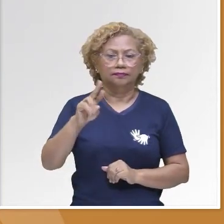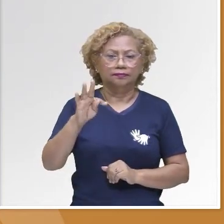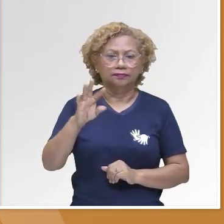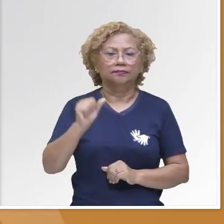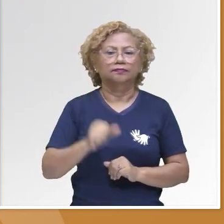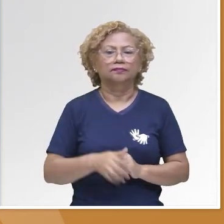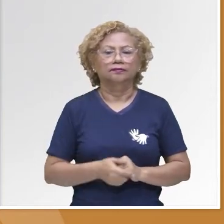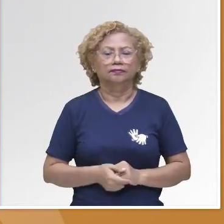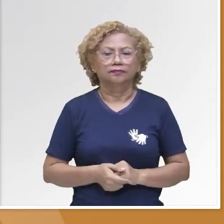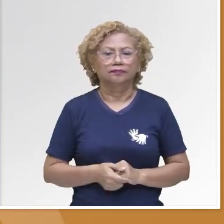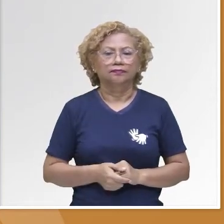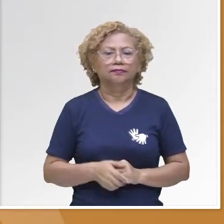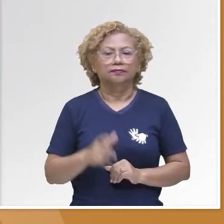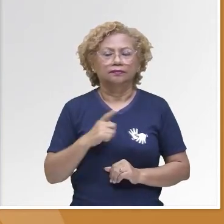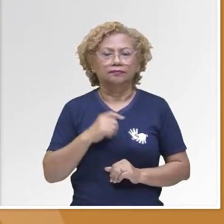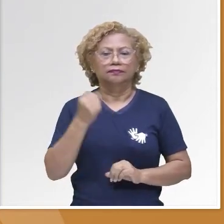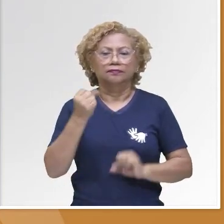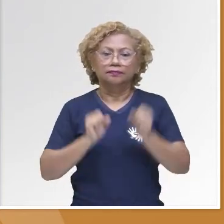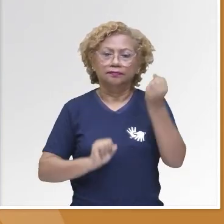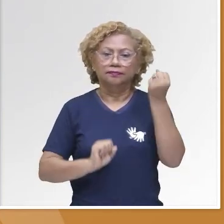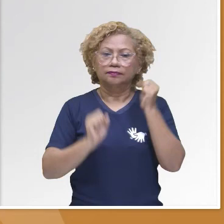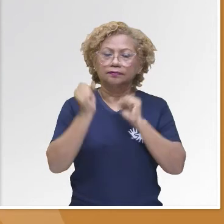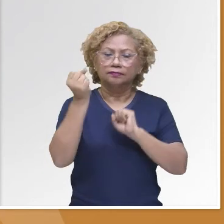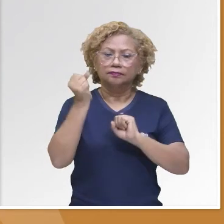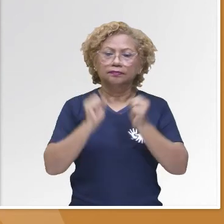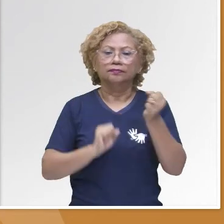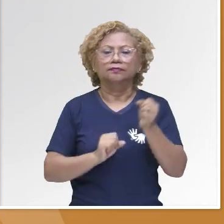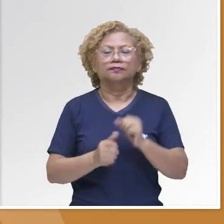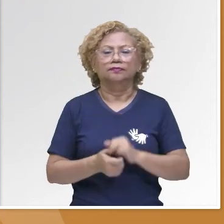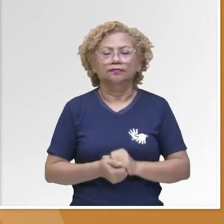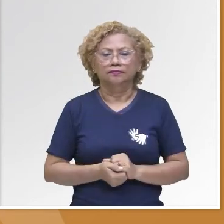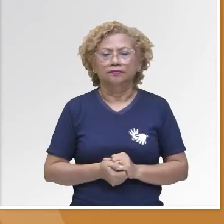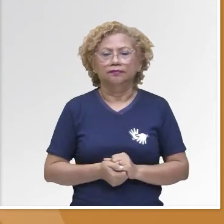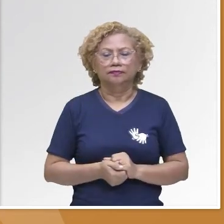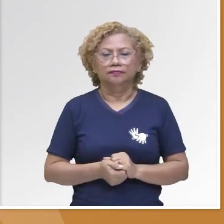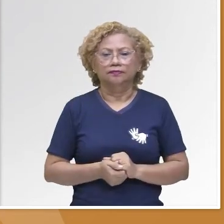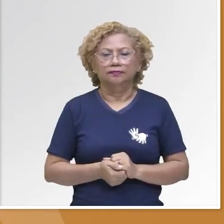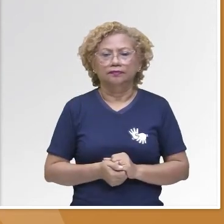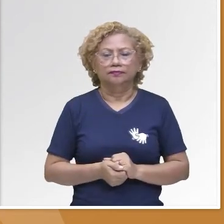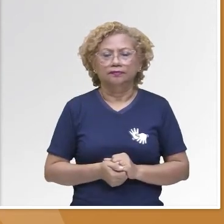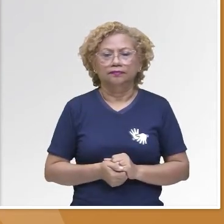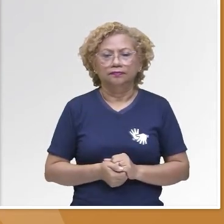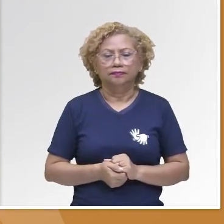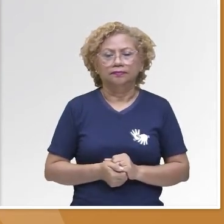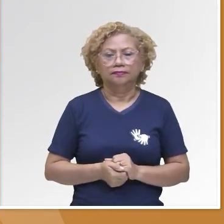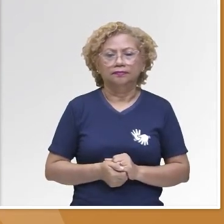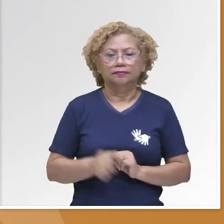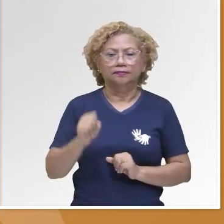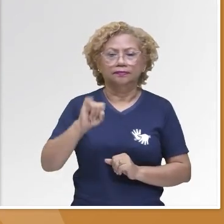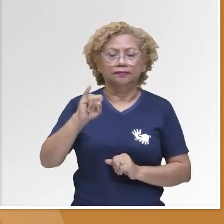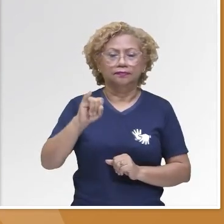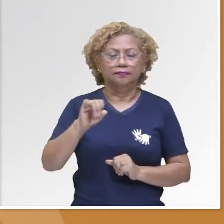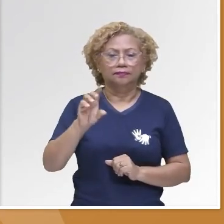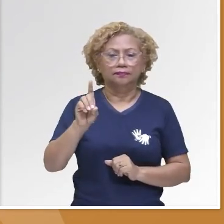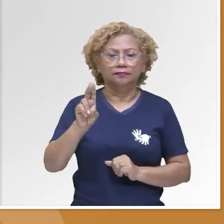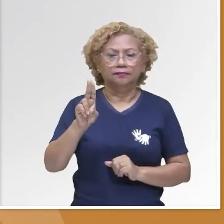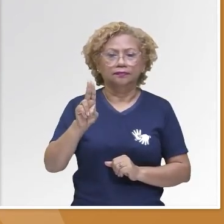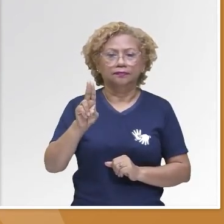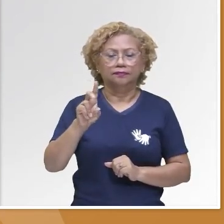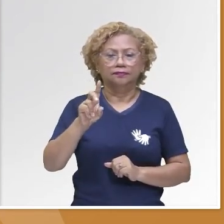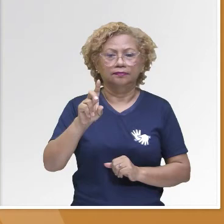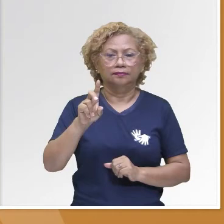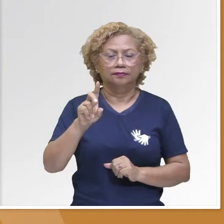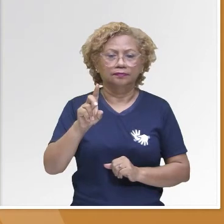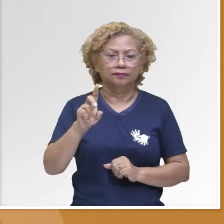lilás as indústrias voltadas à siderurgia, as indústrias siderúrgicas, em vermelho ali as indústrias